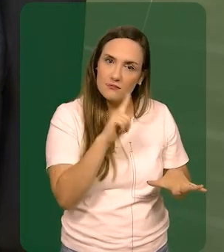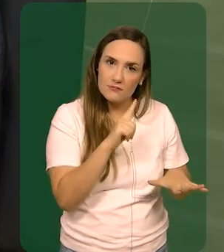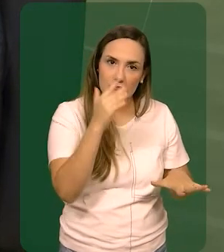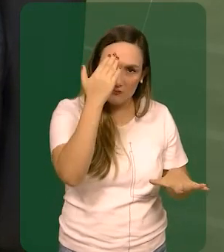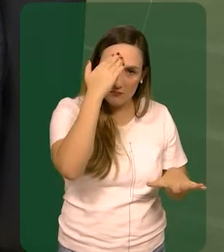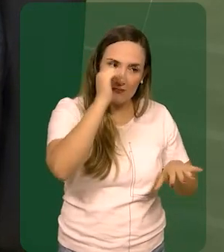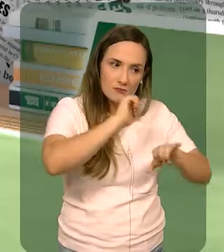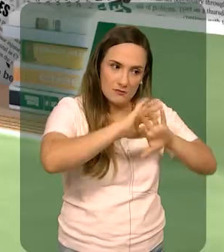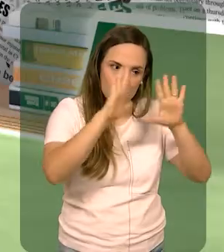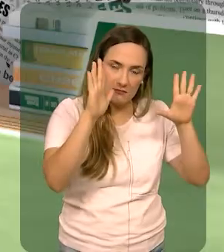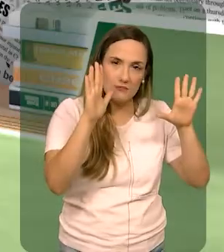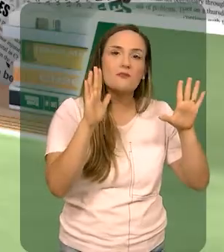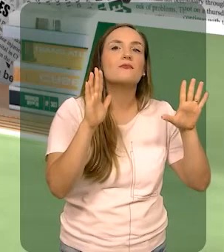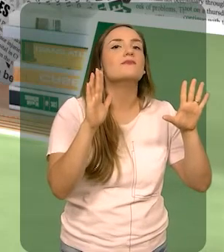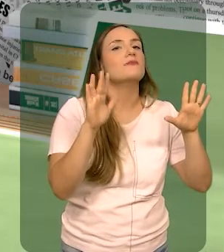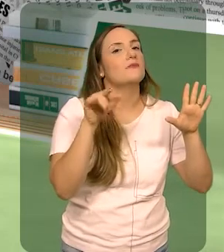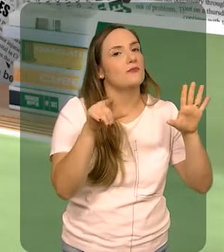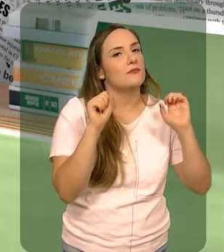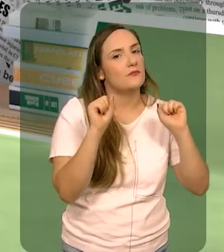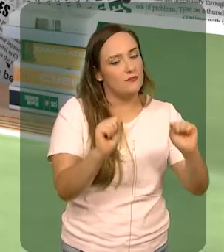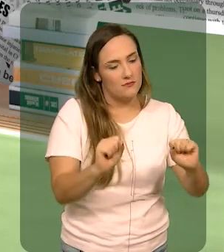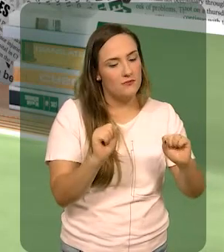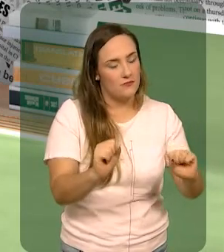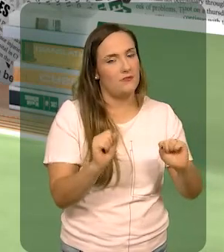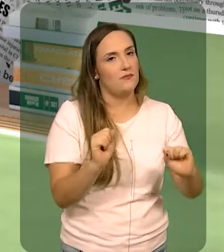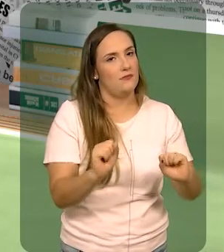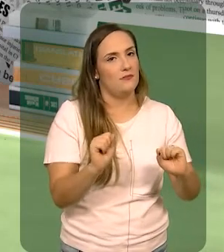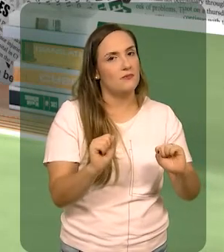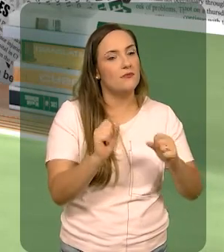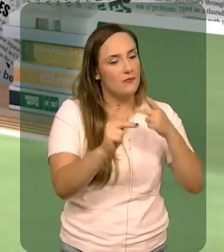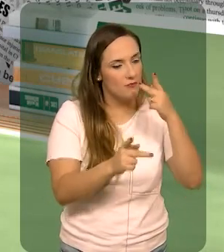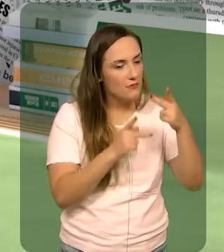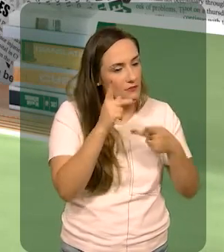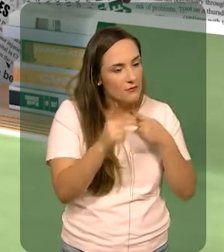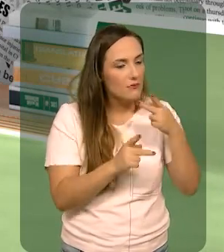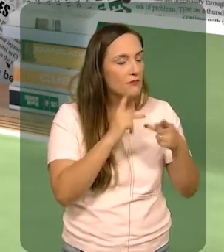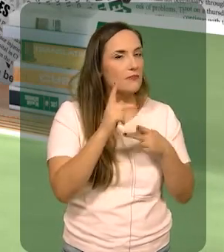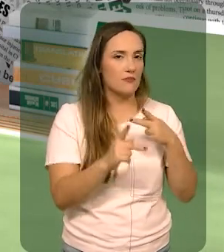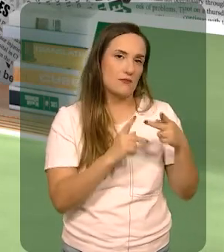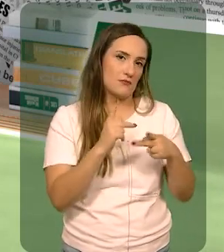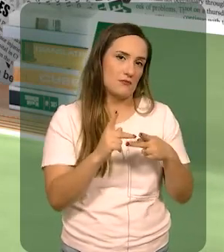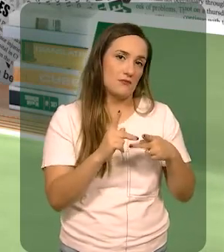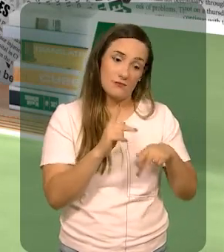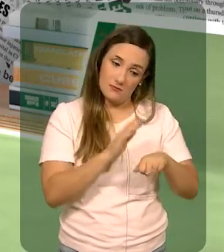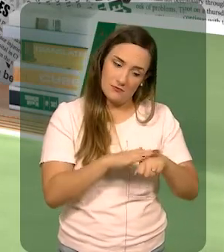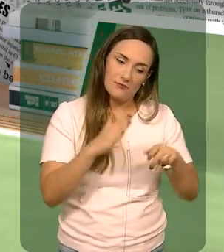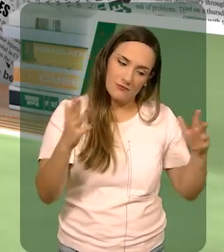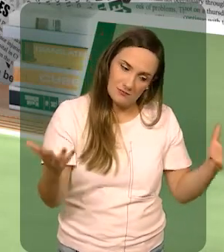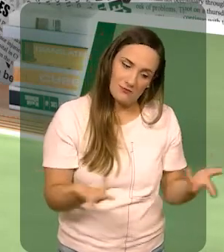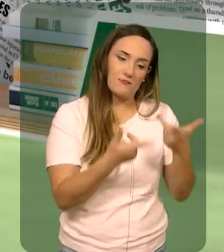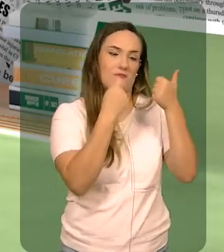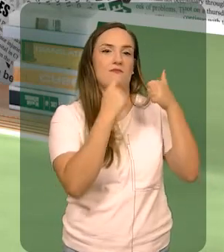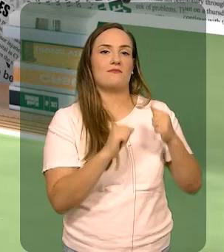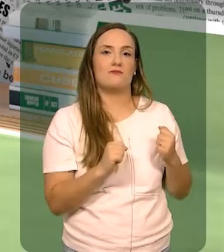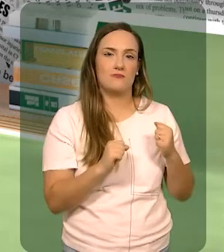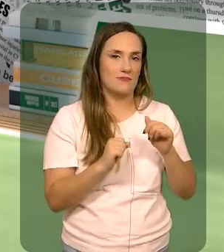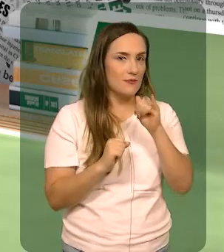que você começa a mergulhar e entender como funciona, aí você pode argumentar sobre algo. Né? E quando você